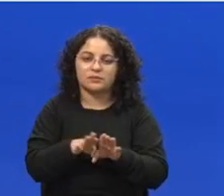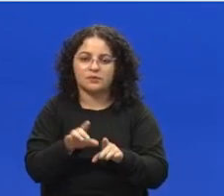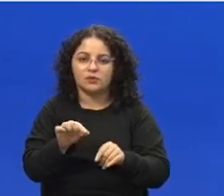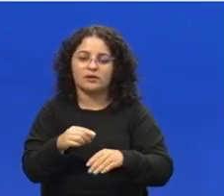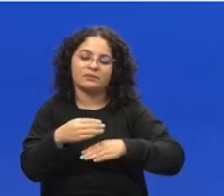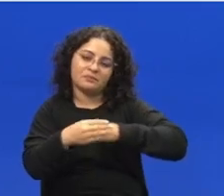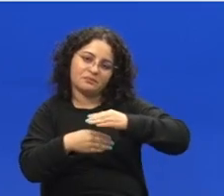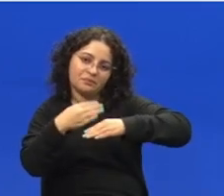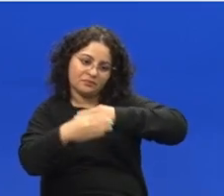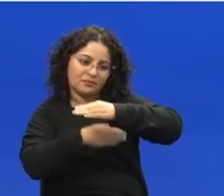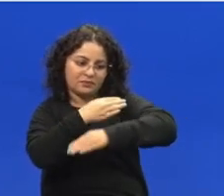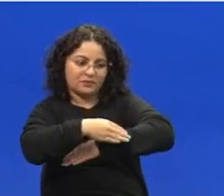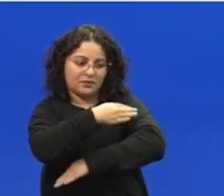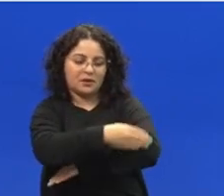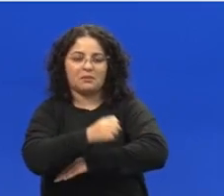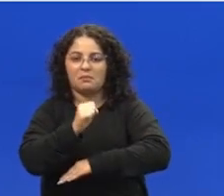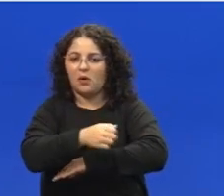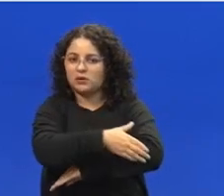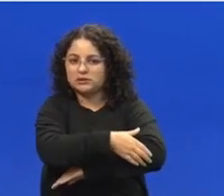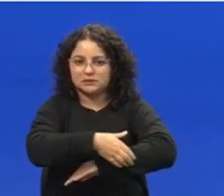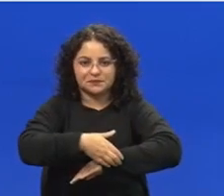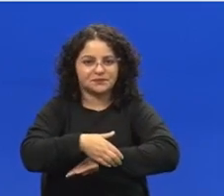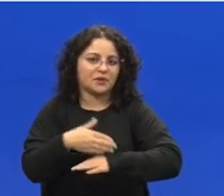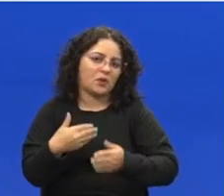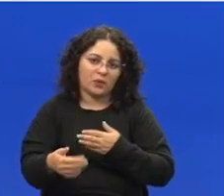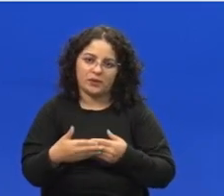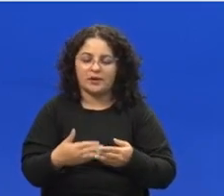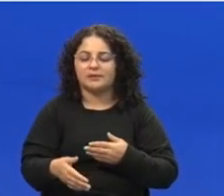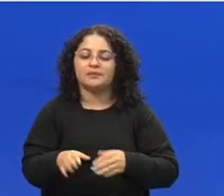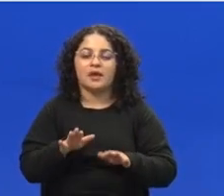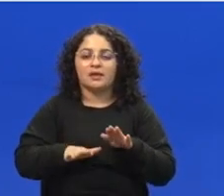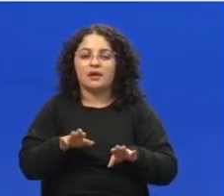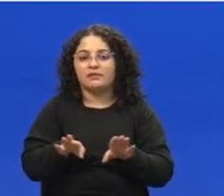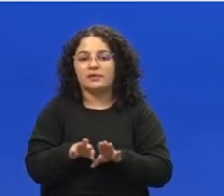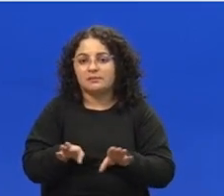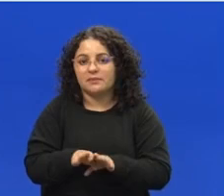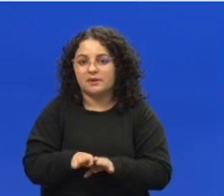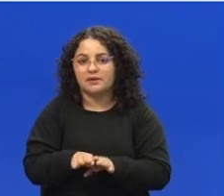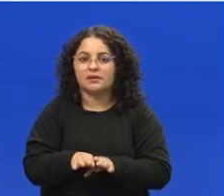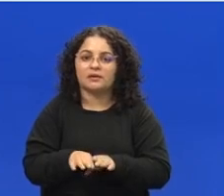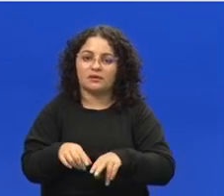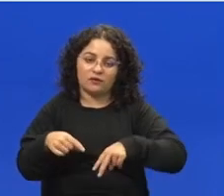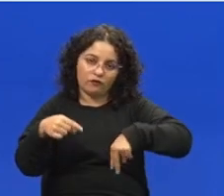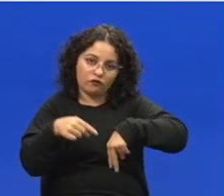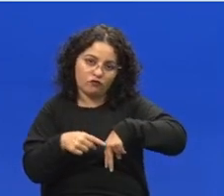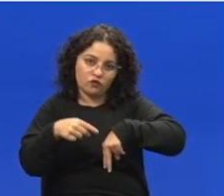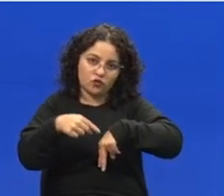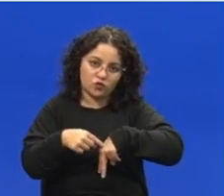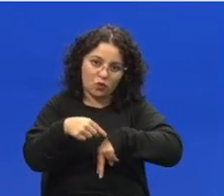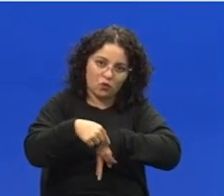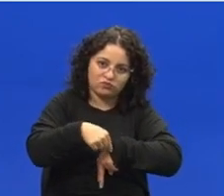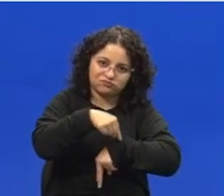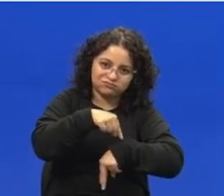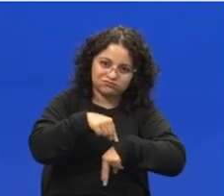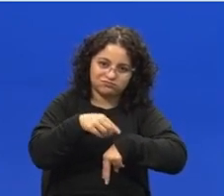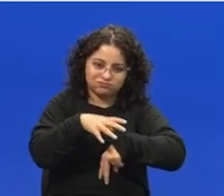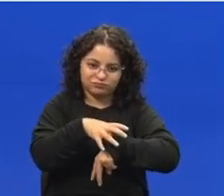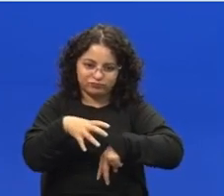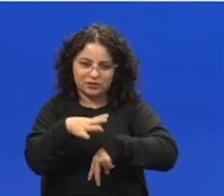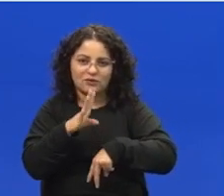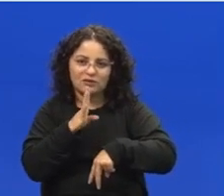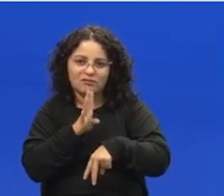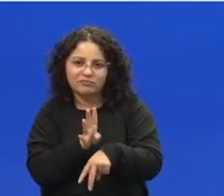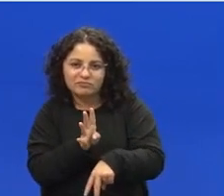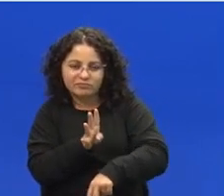ser um gesso, uma tala, um enfaixamento ou até mesmo uma órtese, tá? O paciente ele ainda